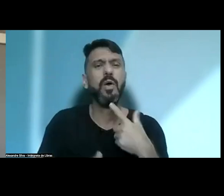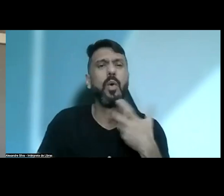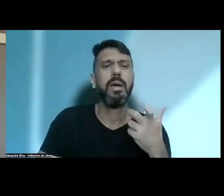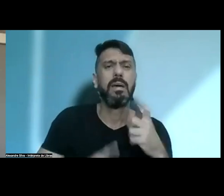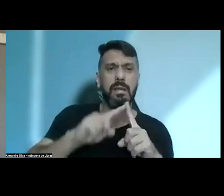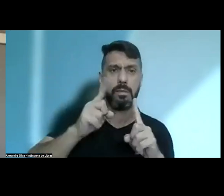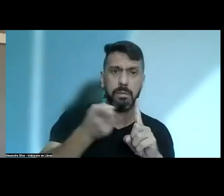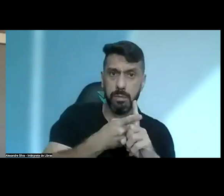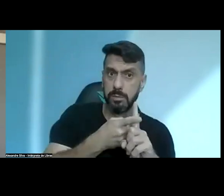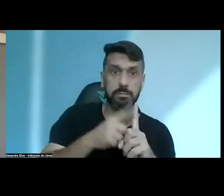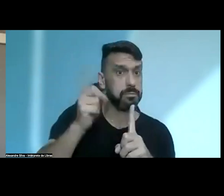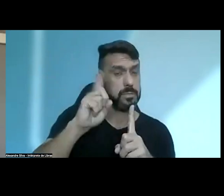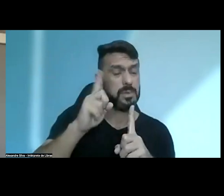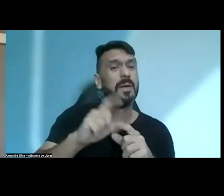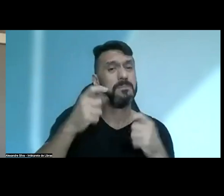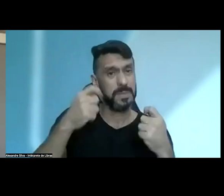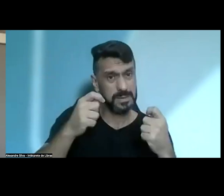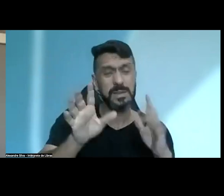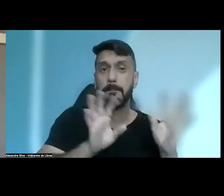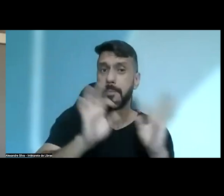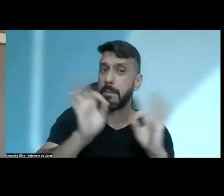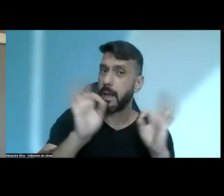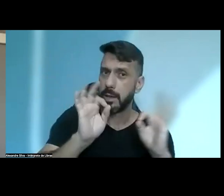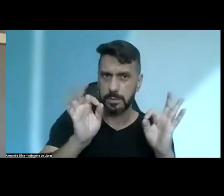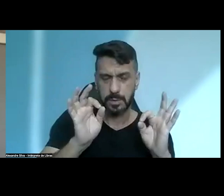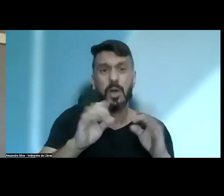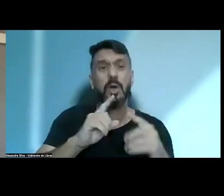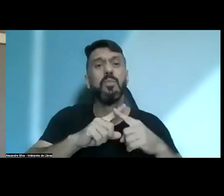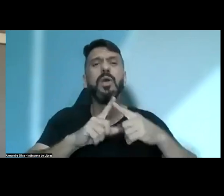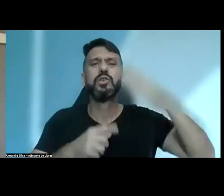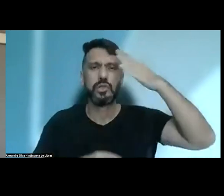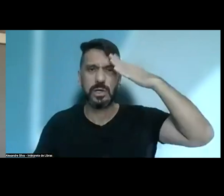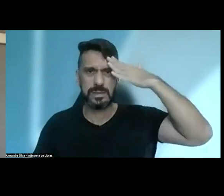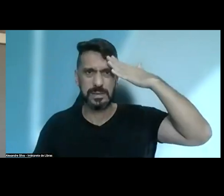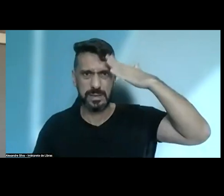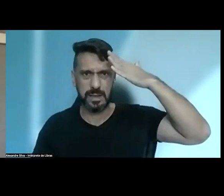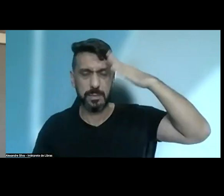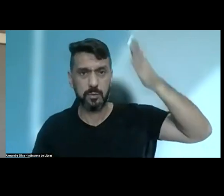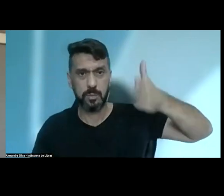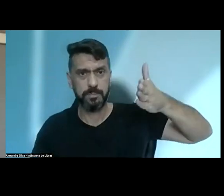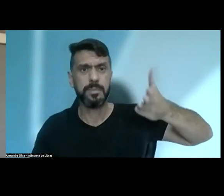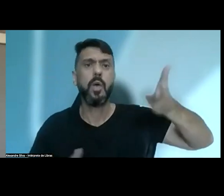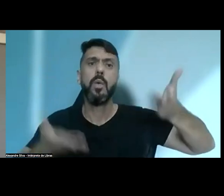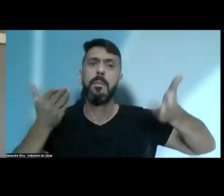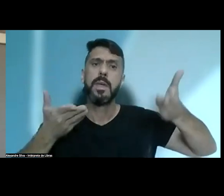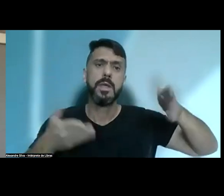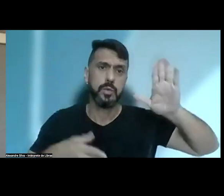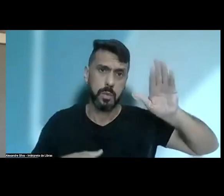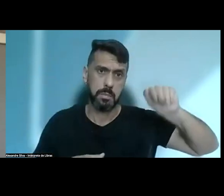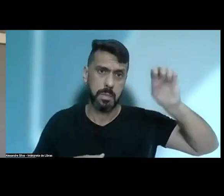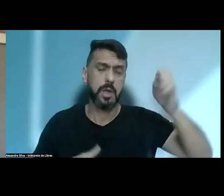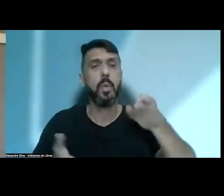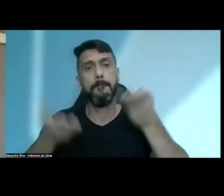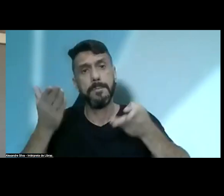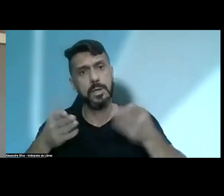e vou buscar um médico. Não, tem que ter toda uma preparação. O que já se sabe muito bem, né? O peso da mãe, o peso do pai